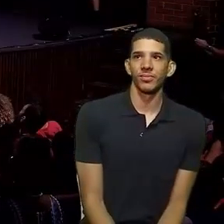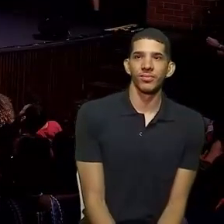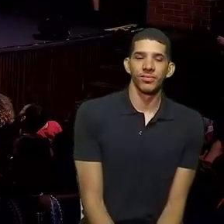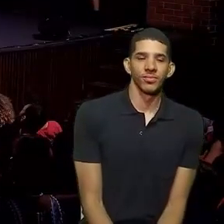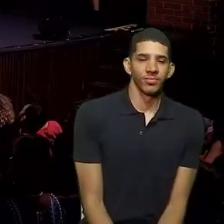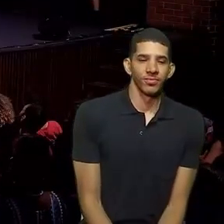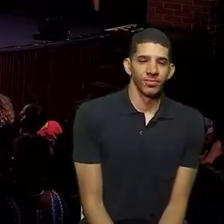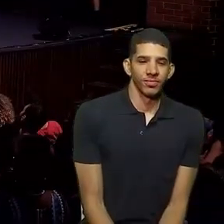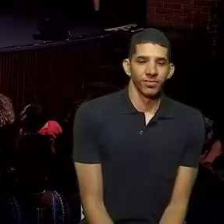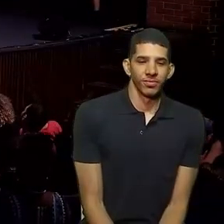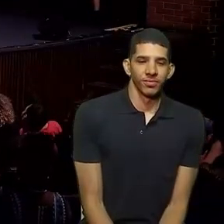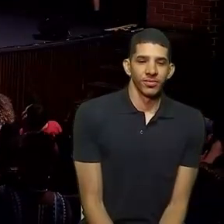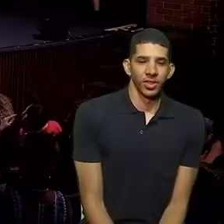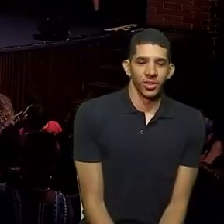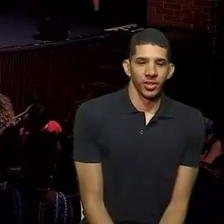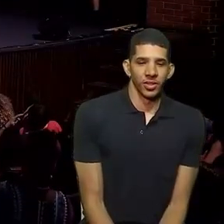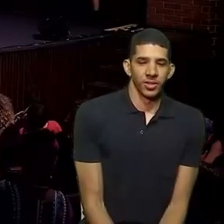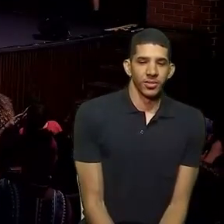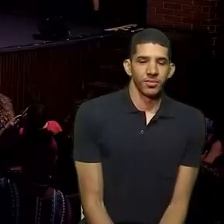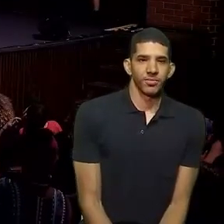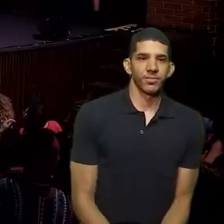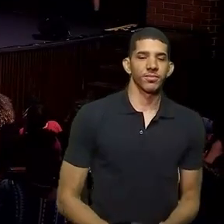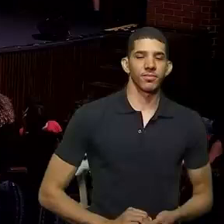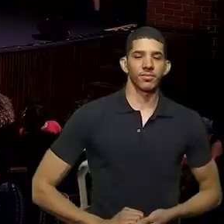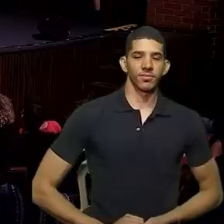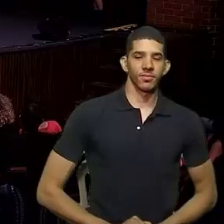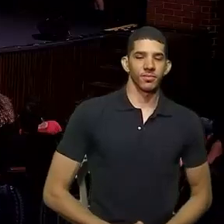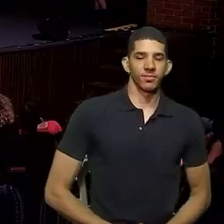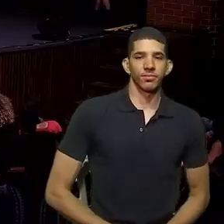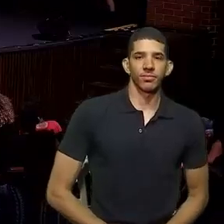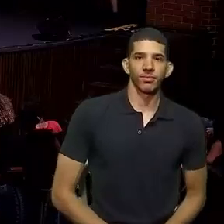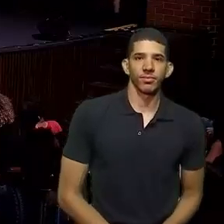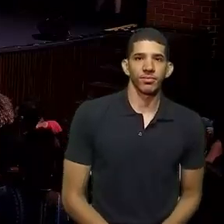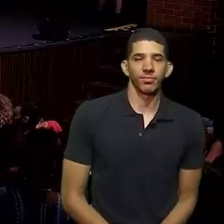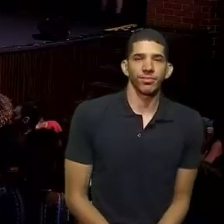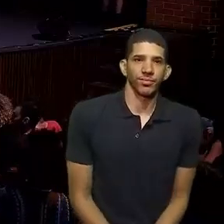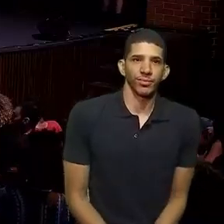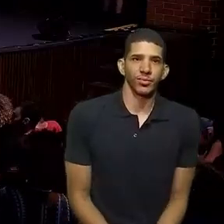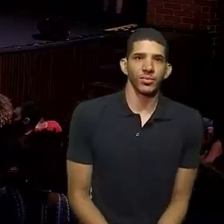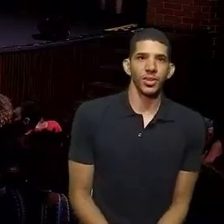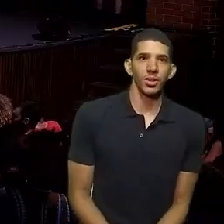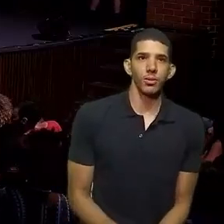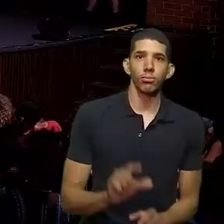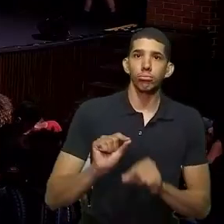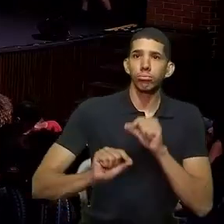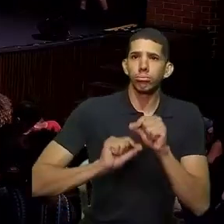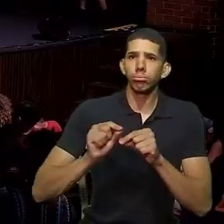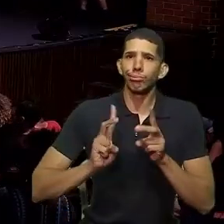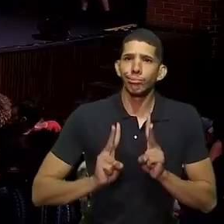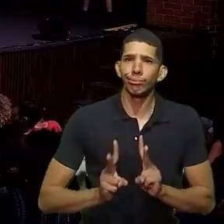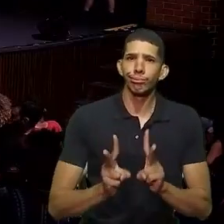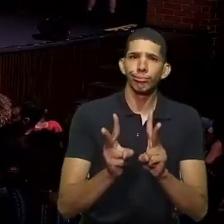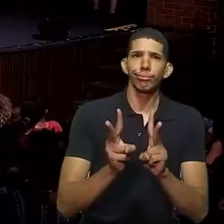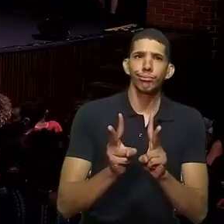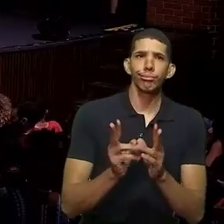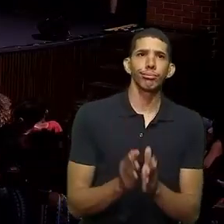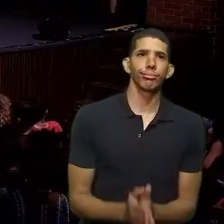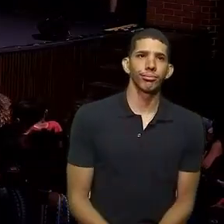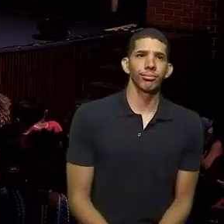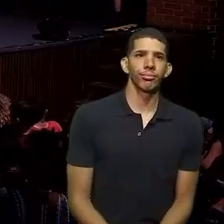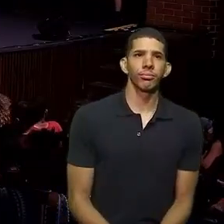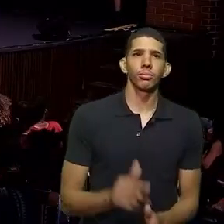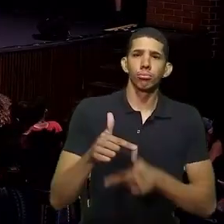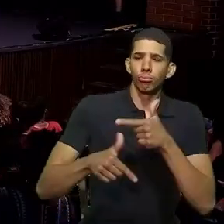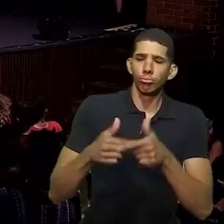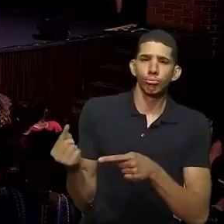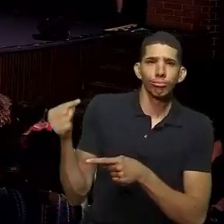Agora quero fazer uma pergunta para o Fabiano. Fabiano, há muito tempo você vem trabalhando com as políticas públicas voltadas para o